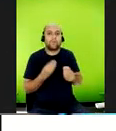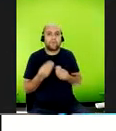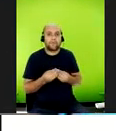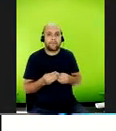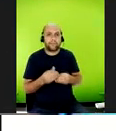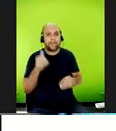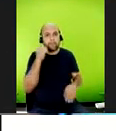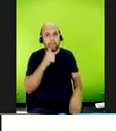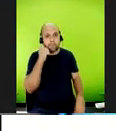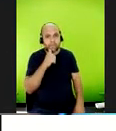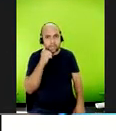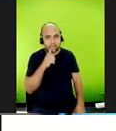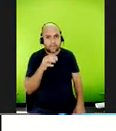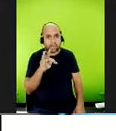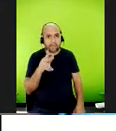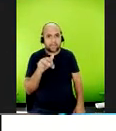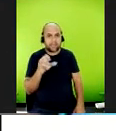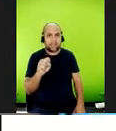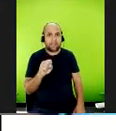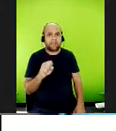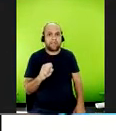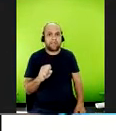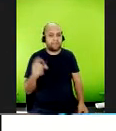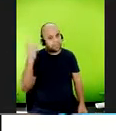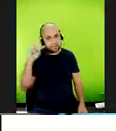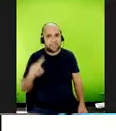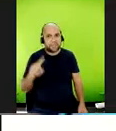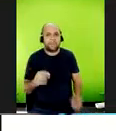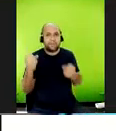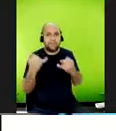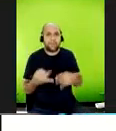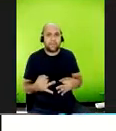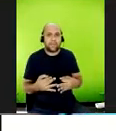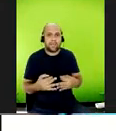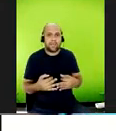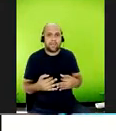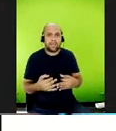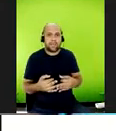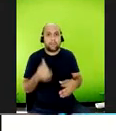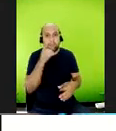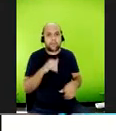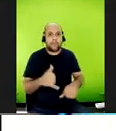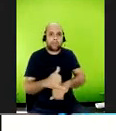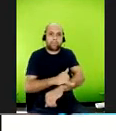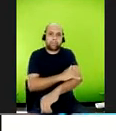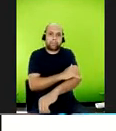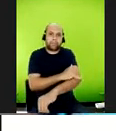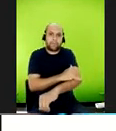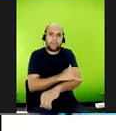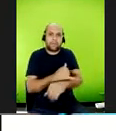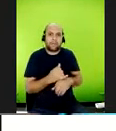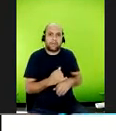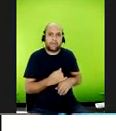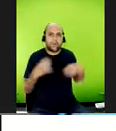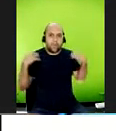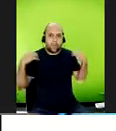Deus eu acho que aquele era um homem aí não sei lidar com isso não sei falar esse uma mulher gorda tem uniforme pode ser pensa